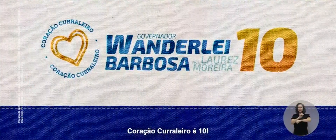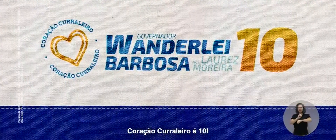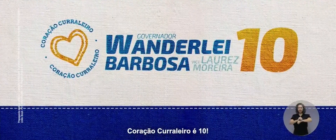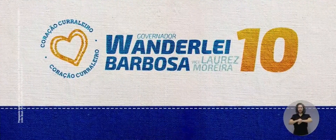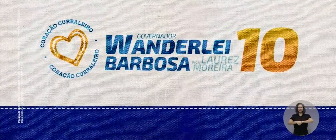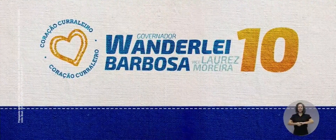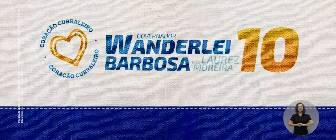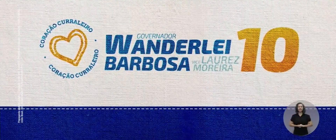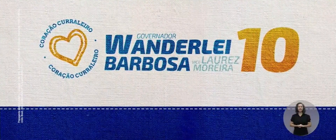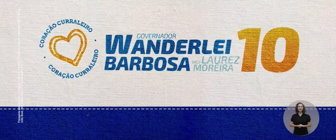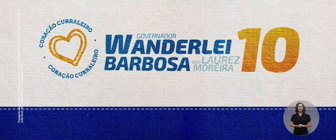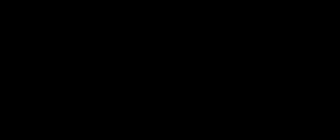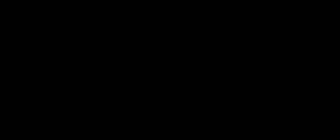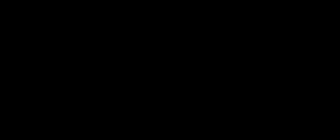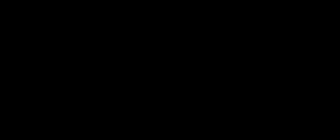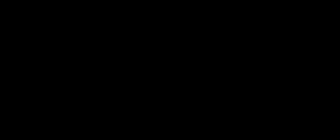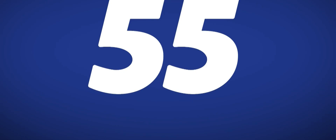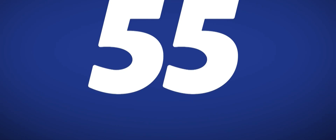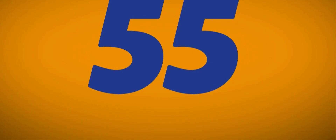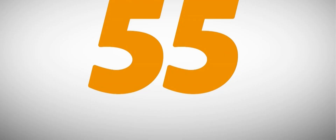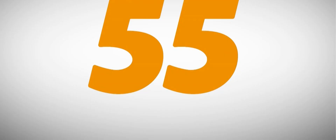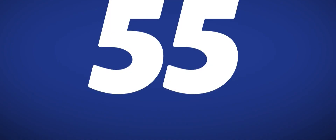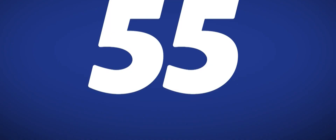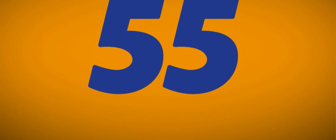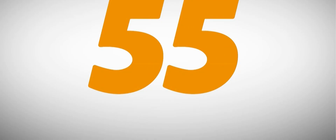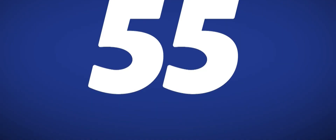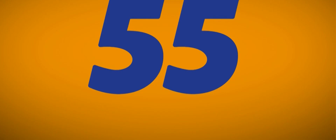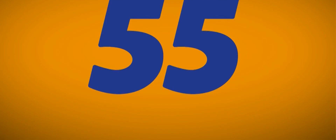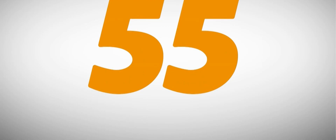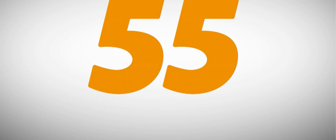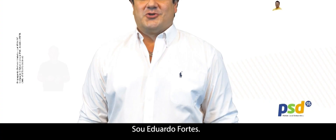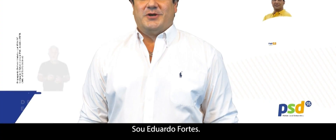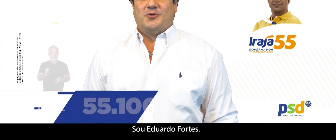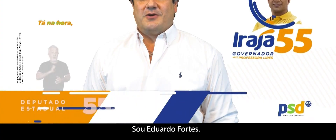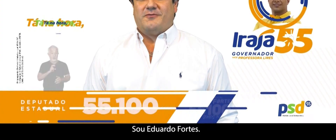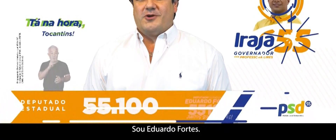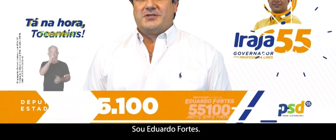melhor.